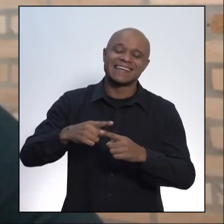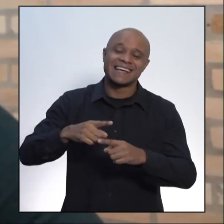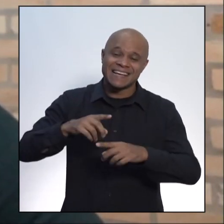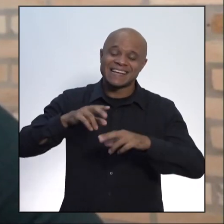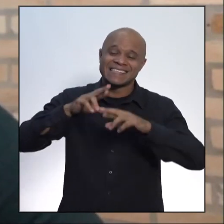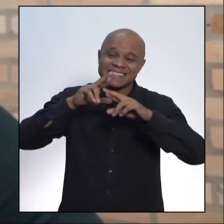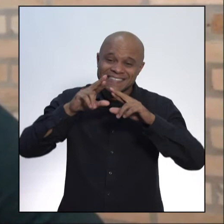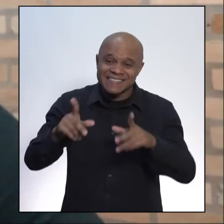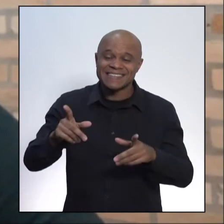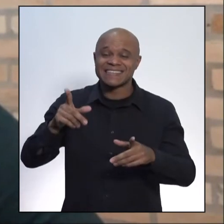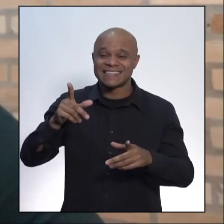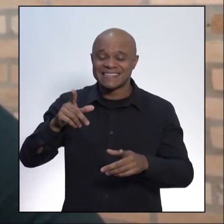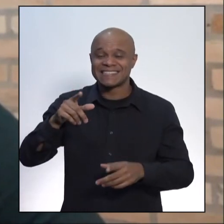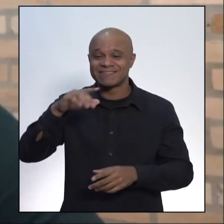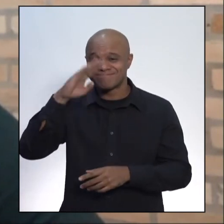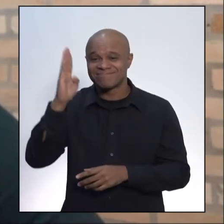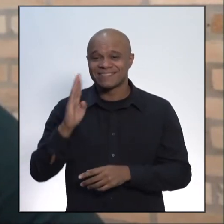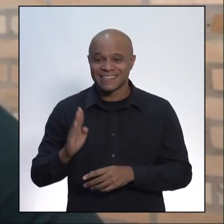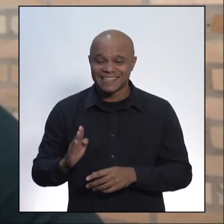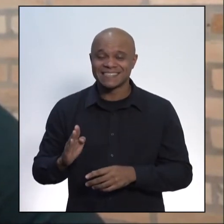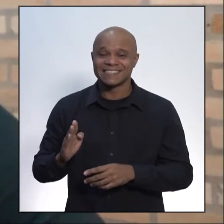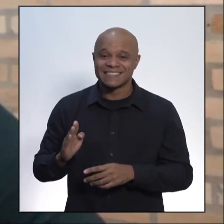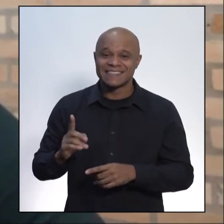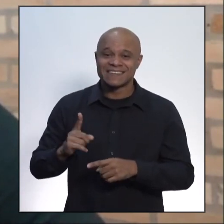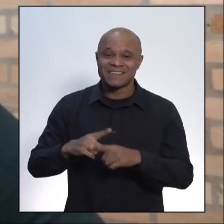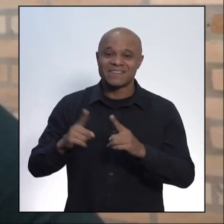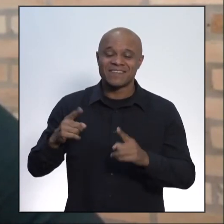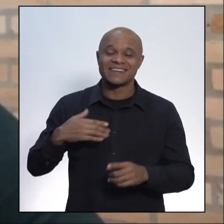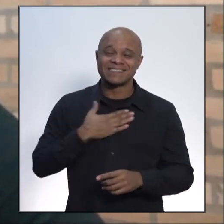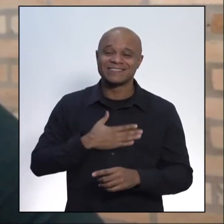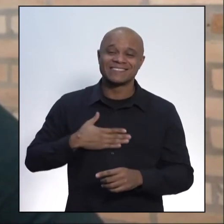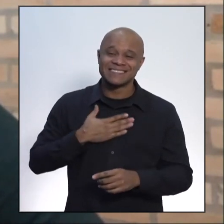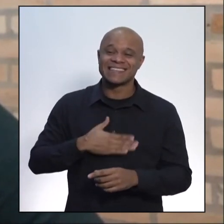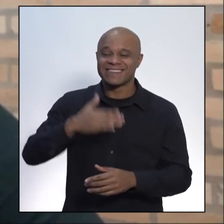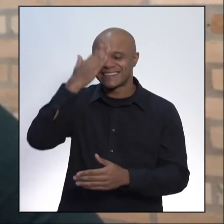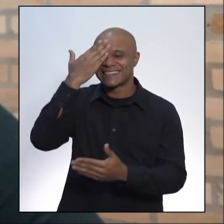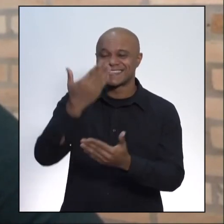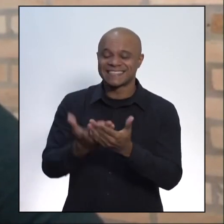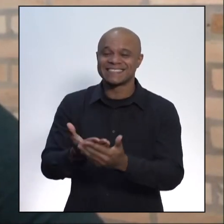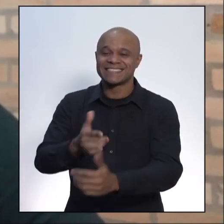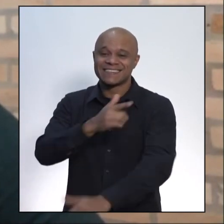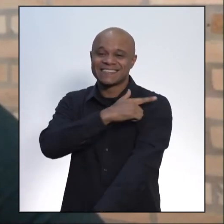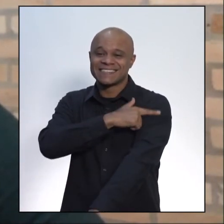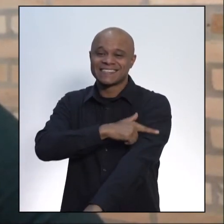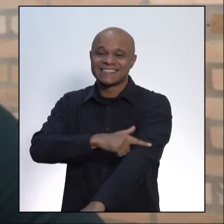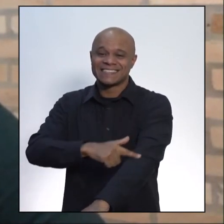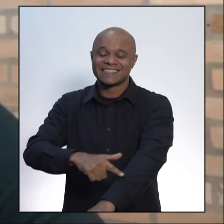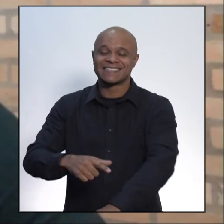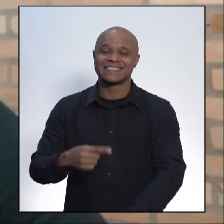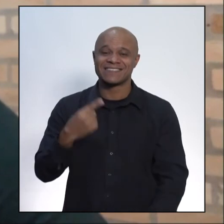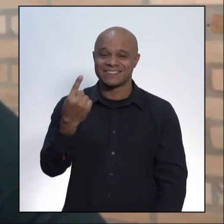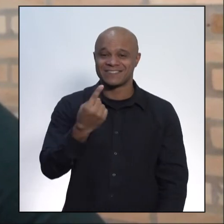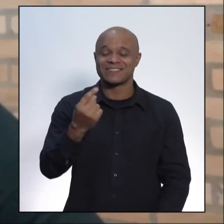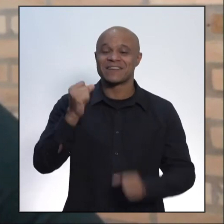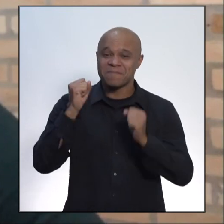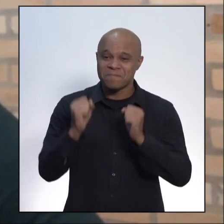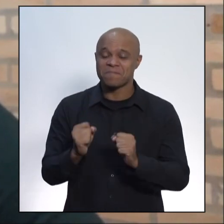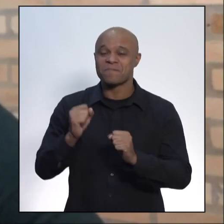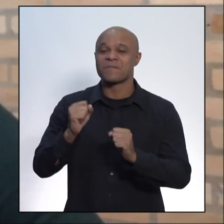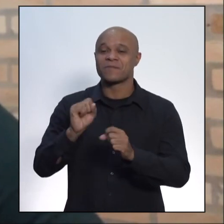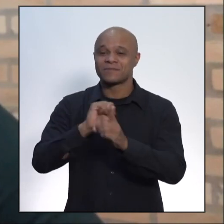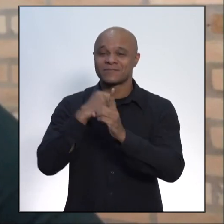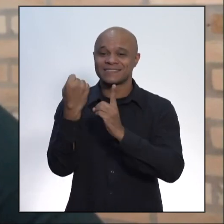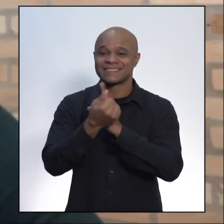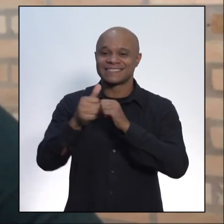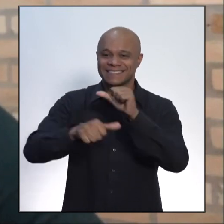nosso país, que a gente só pode ser professor porque a gente de fato acredita que a educação, ela é a única que pode transformar a nossa